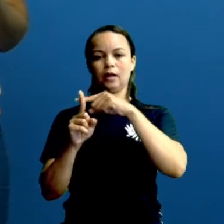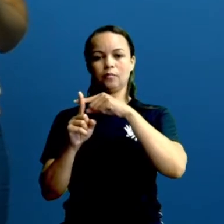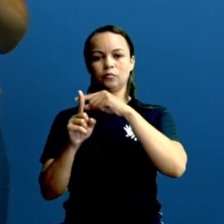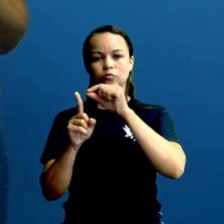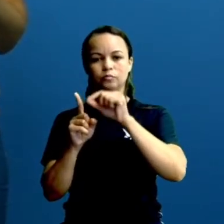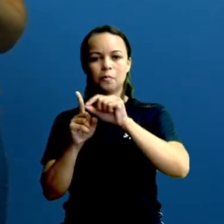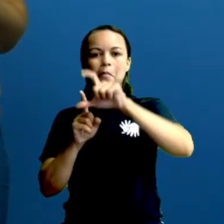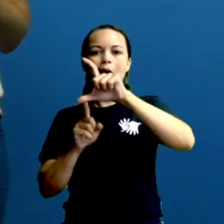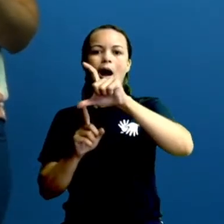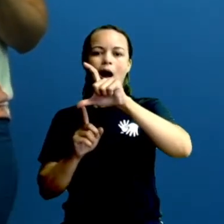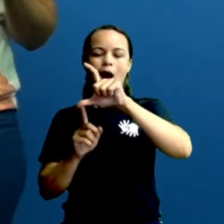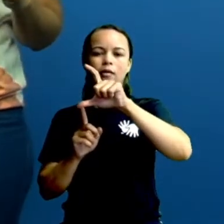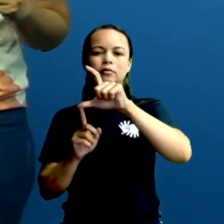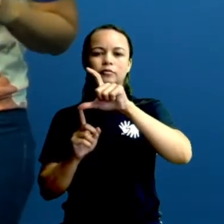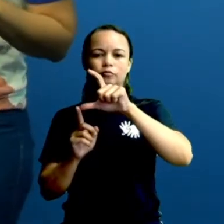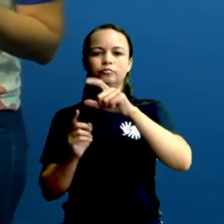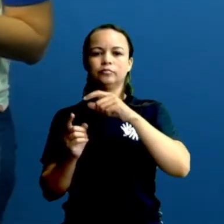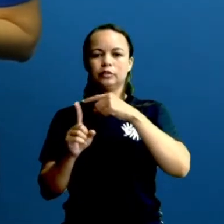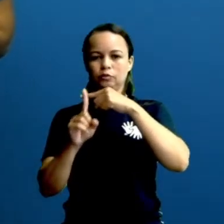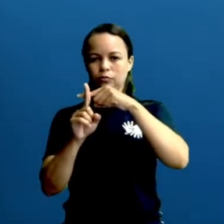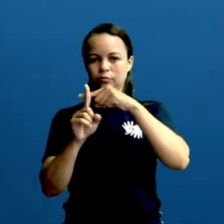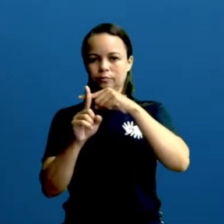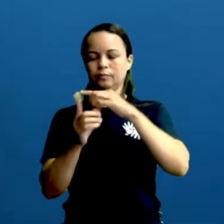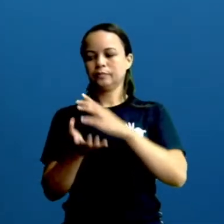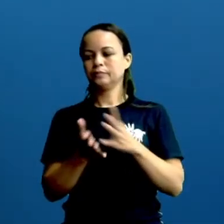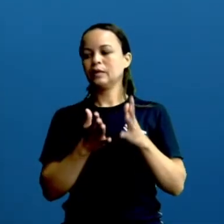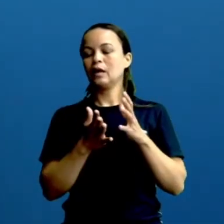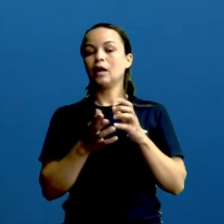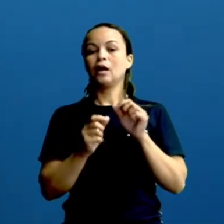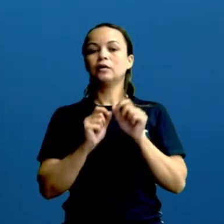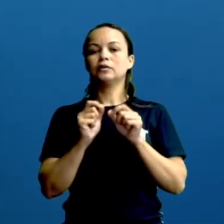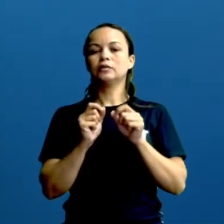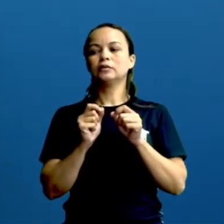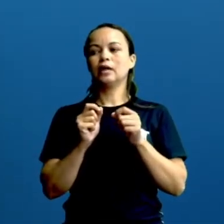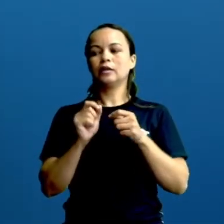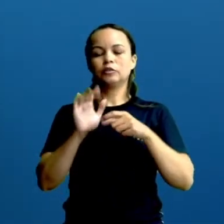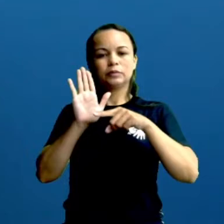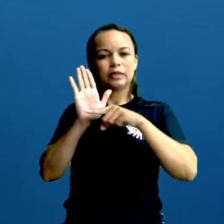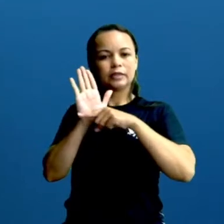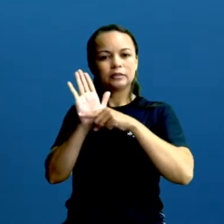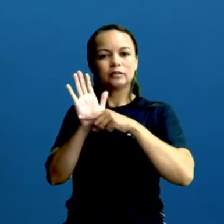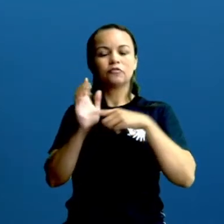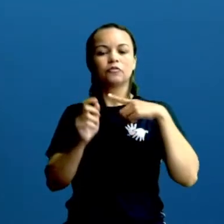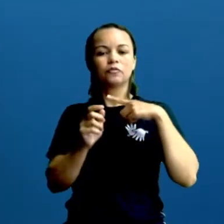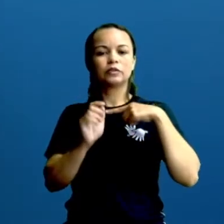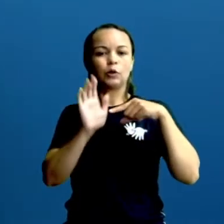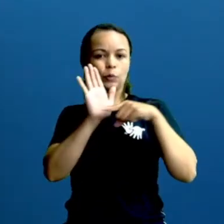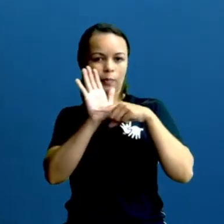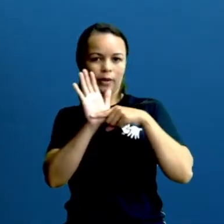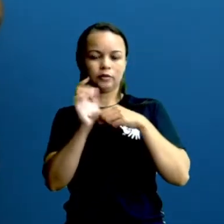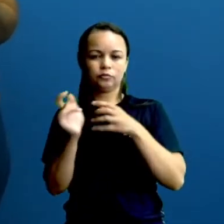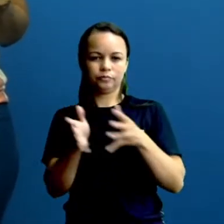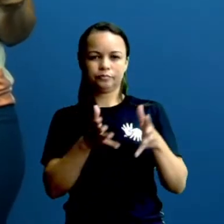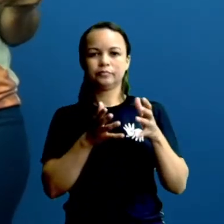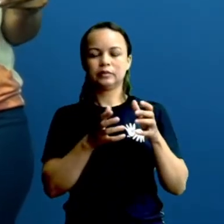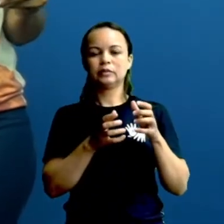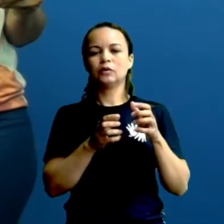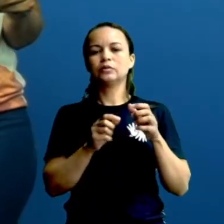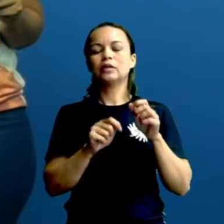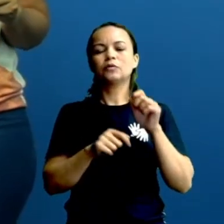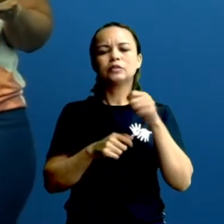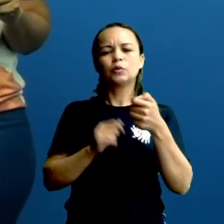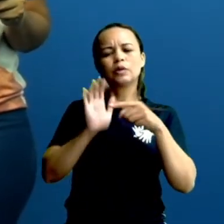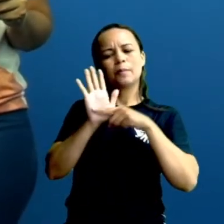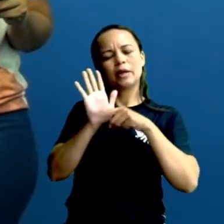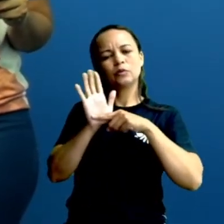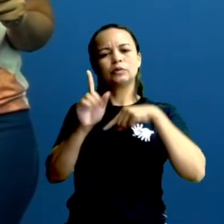mais, que é o xizinho, né? Na subtração, eu vou ter o tracinho que é o de menos, tá? E a gente chama sinalzinho de